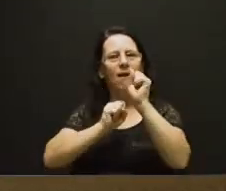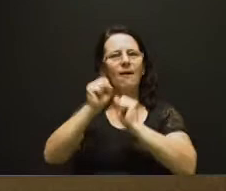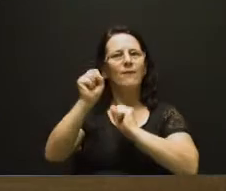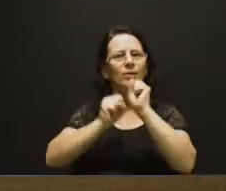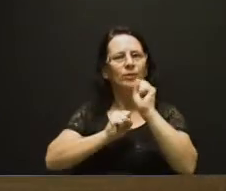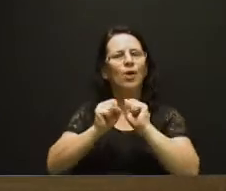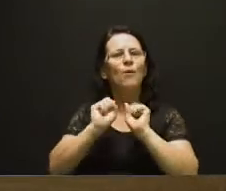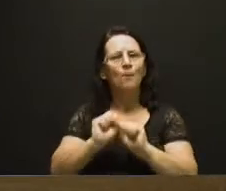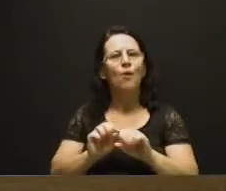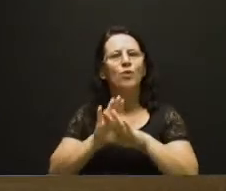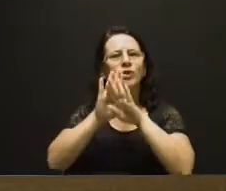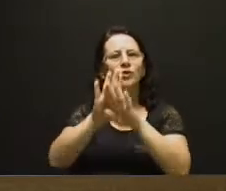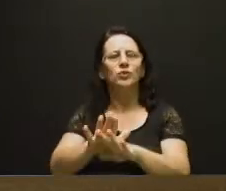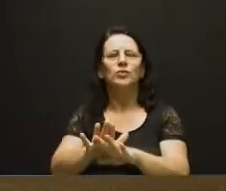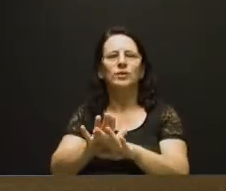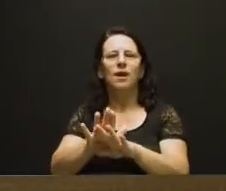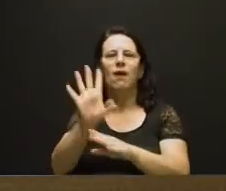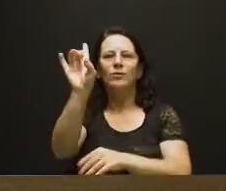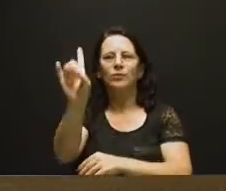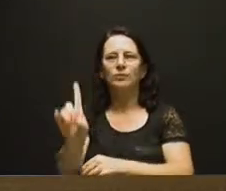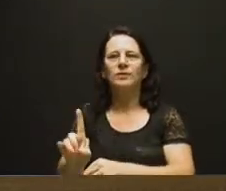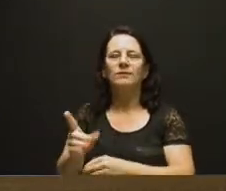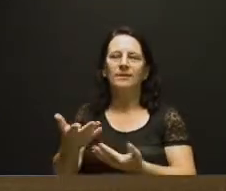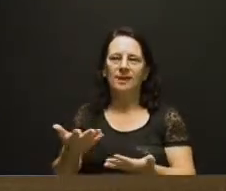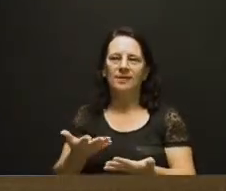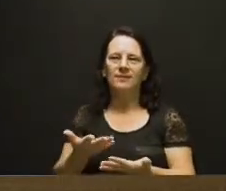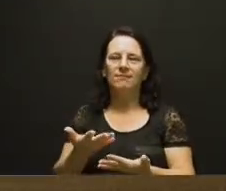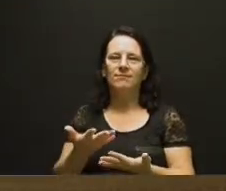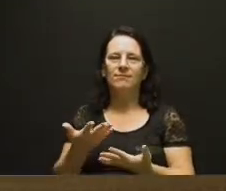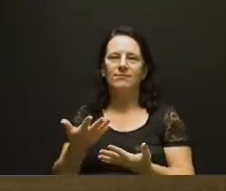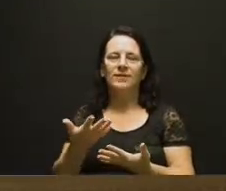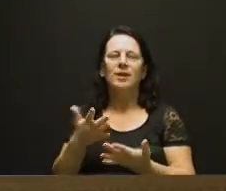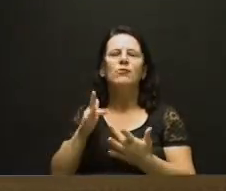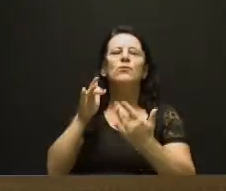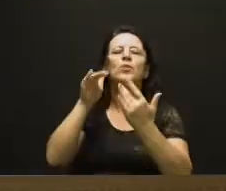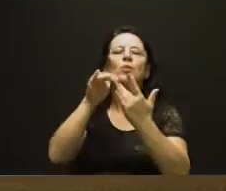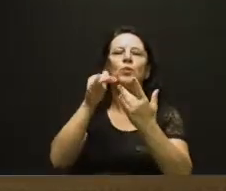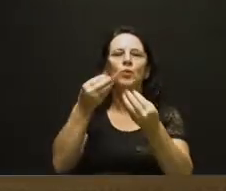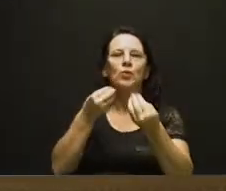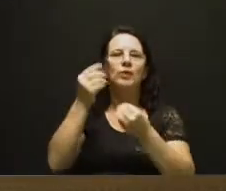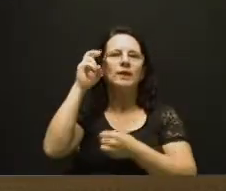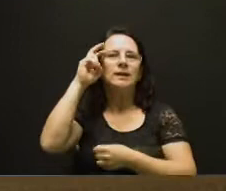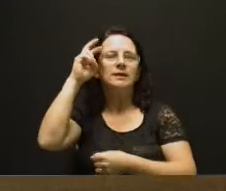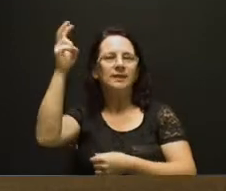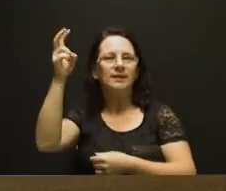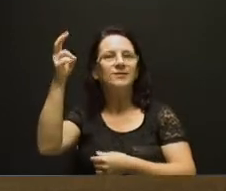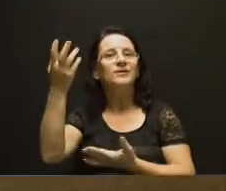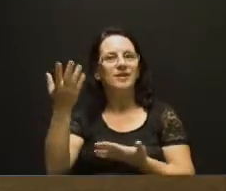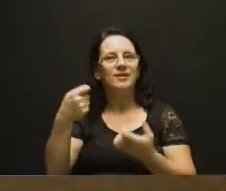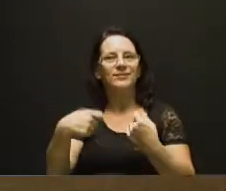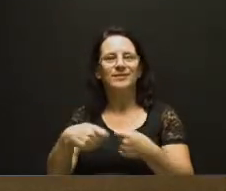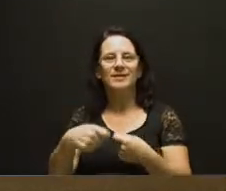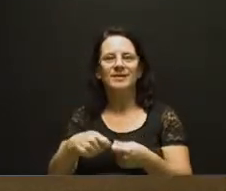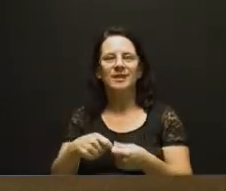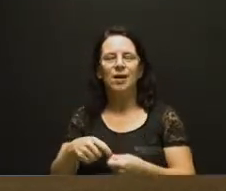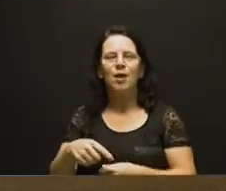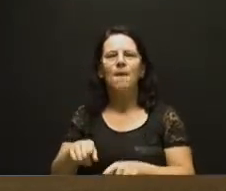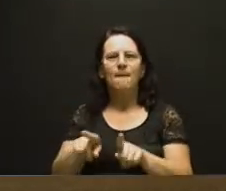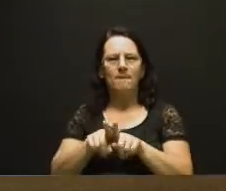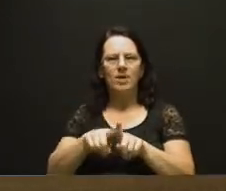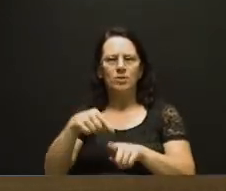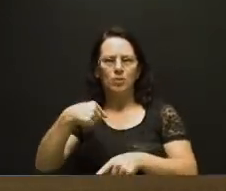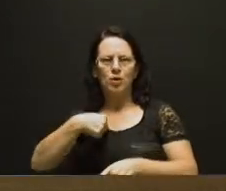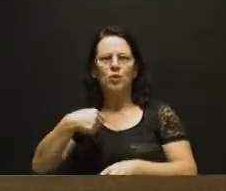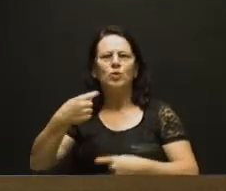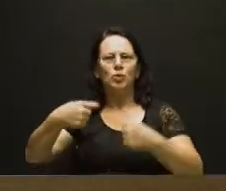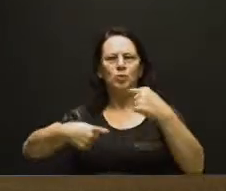dessa discussão tem que ser feita efetivamente com inteligência mas presto contas em dizer que mesmo sendo a gente político e tendo